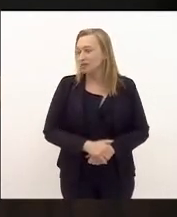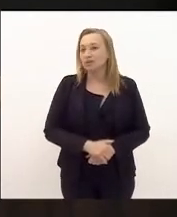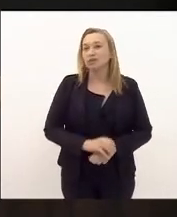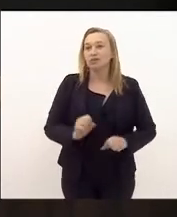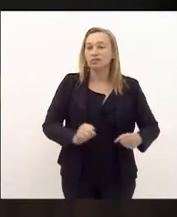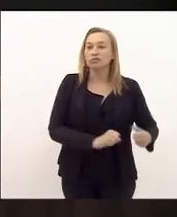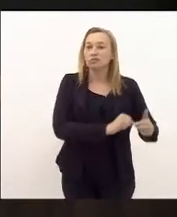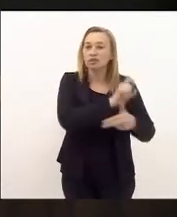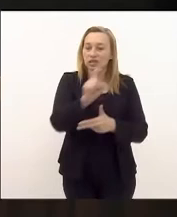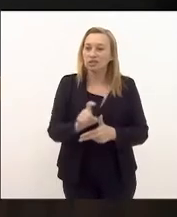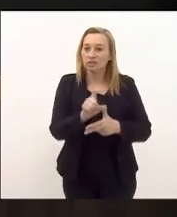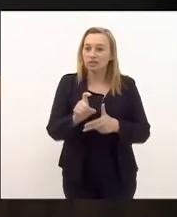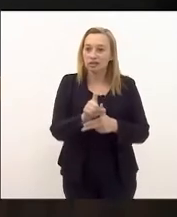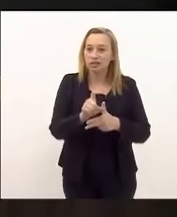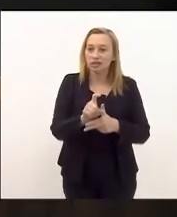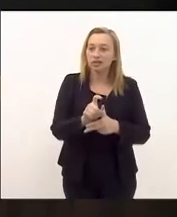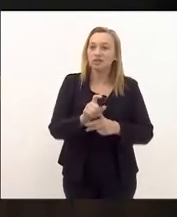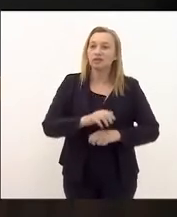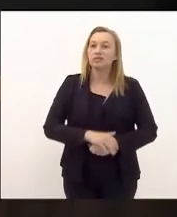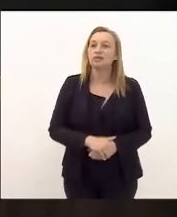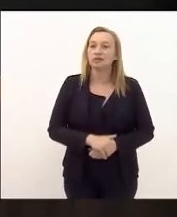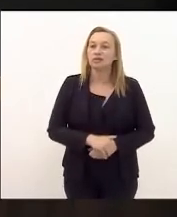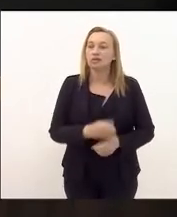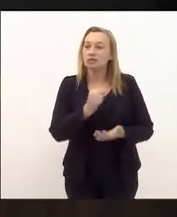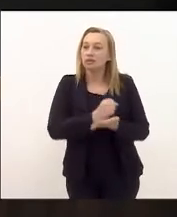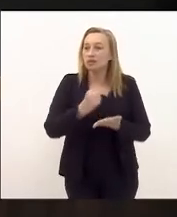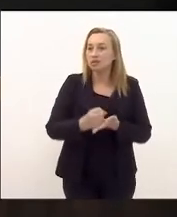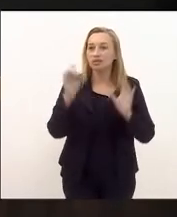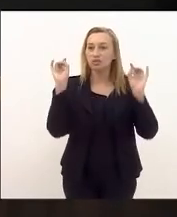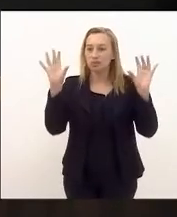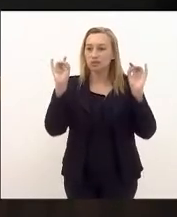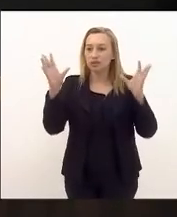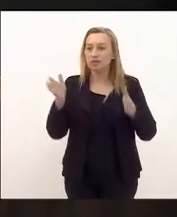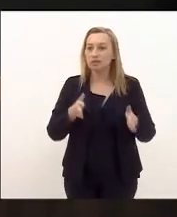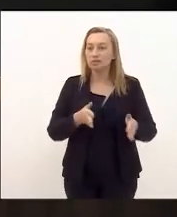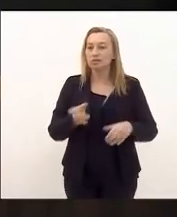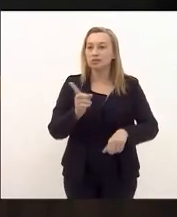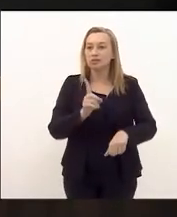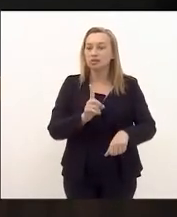Poder Executivo autorizado a instituir a contratação especial temporária de